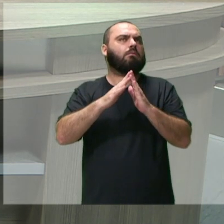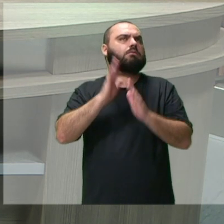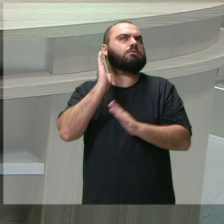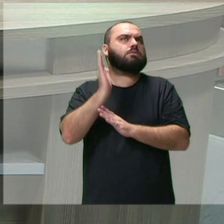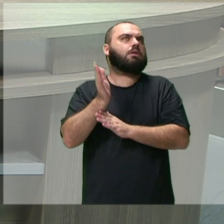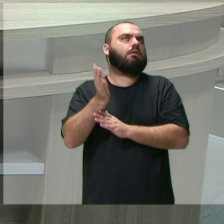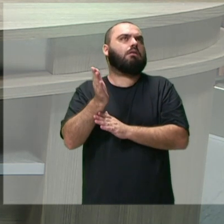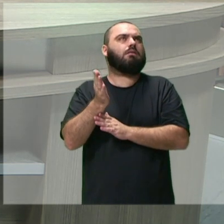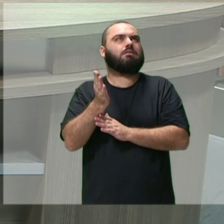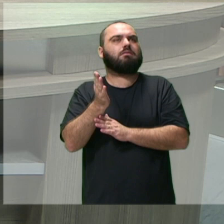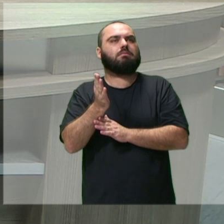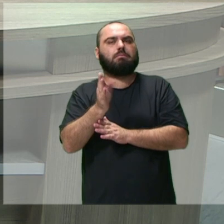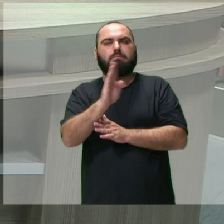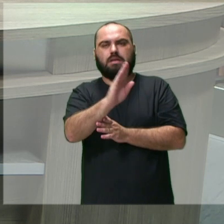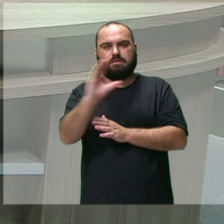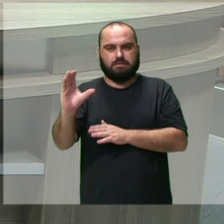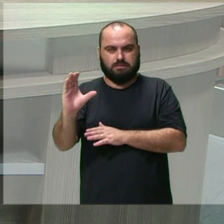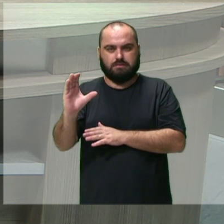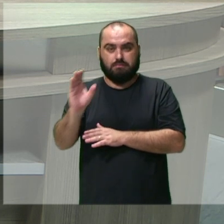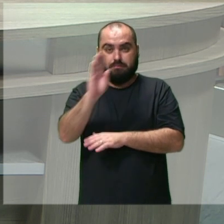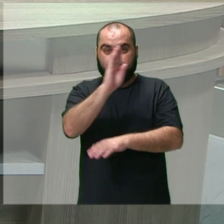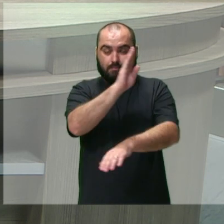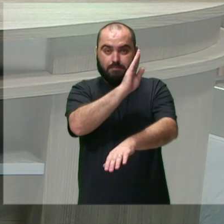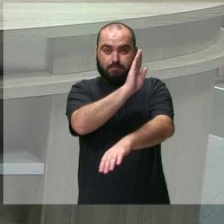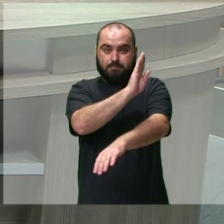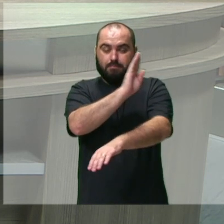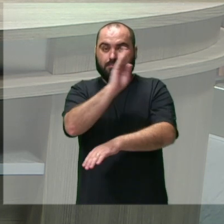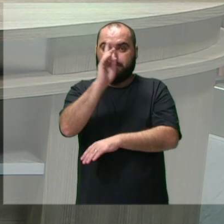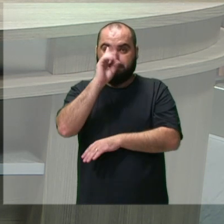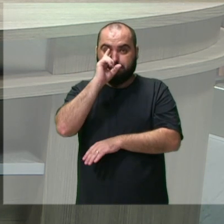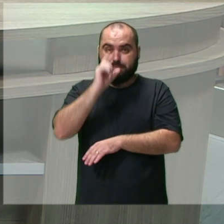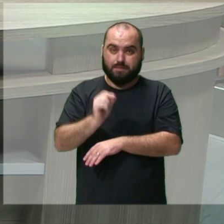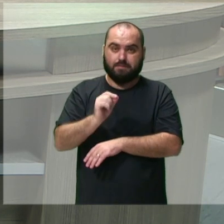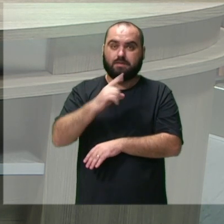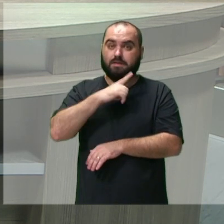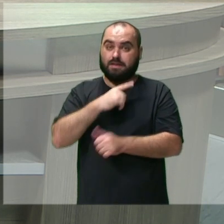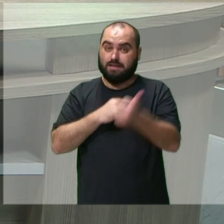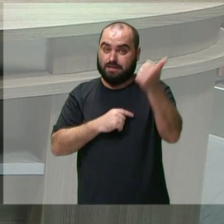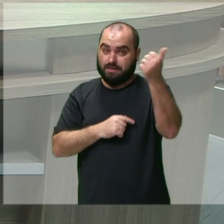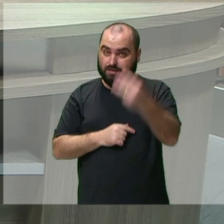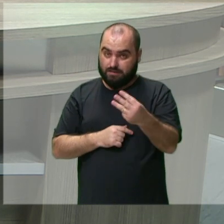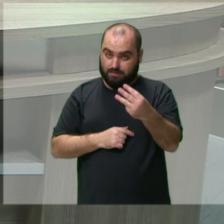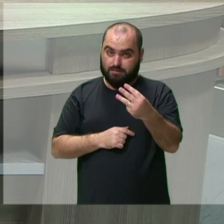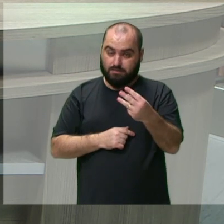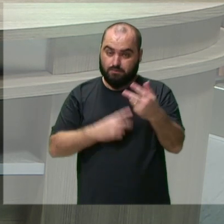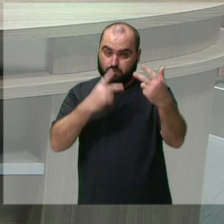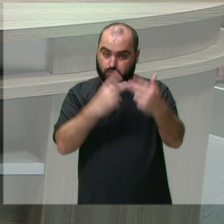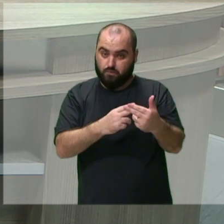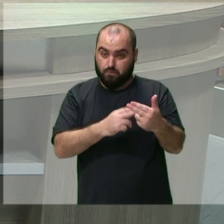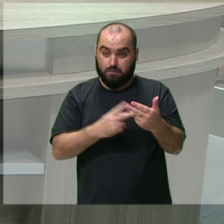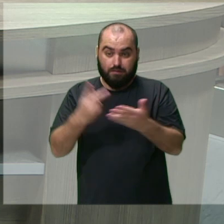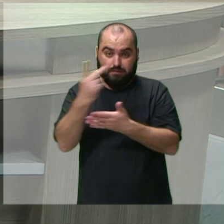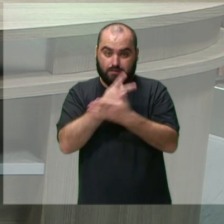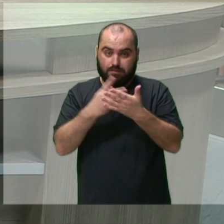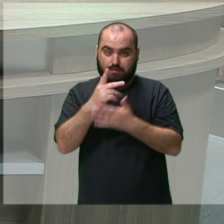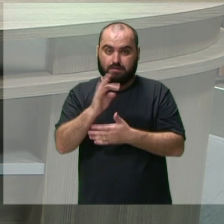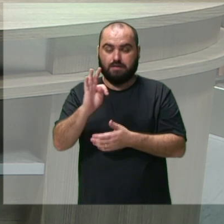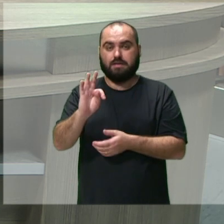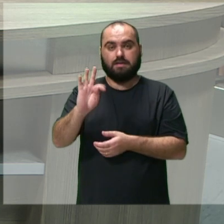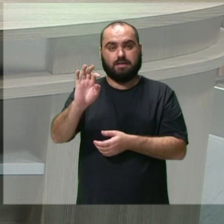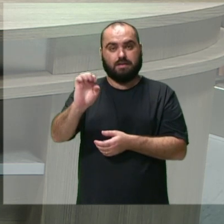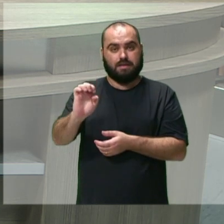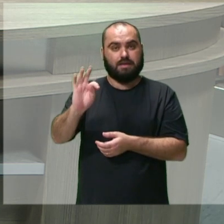ali em Balneário Pissarras, e ali tem 3 espigões, né, que foram feitos, e todos eles têm esses